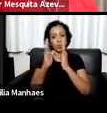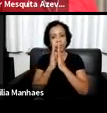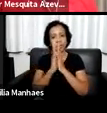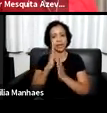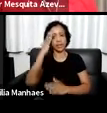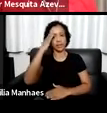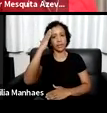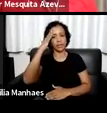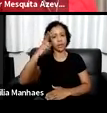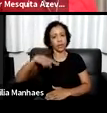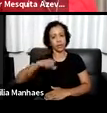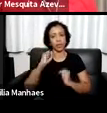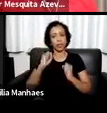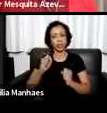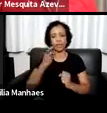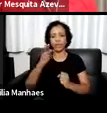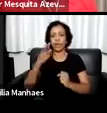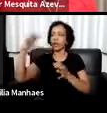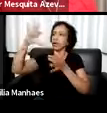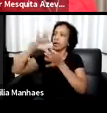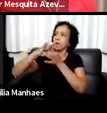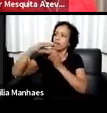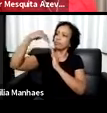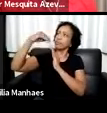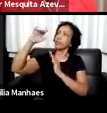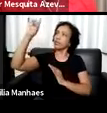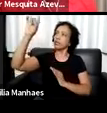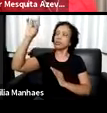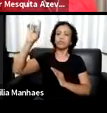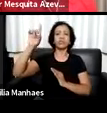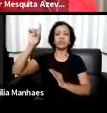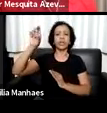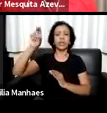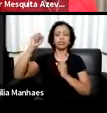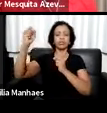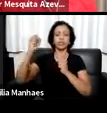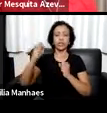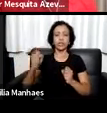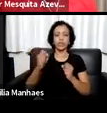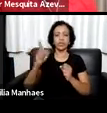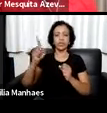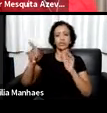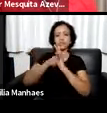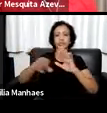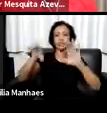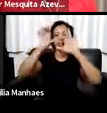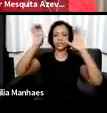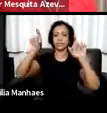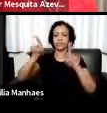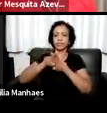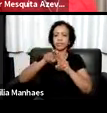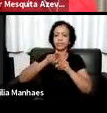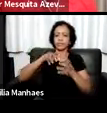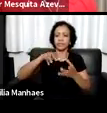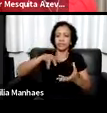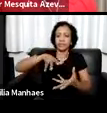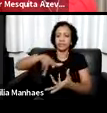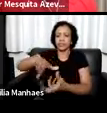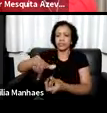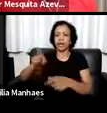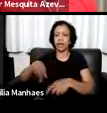que nós falamos com aquele que é o Todo-Poderoso, o Senhor dos céus e da terra. Nós vivemos um